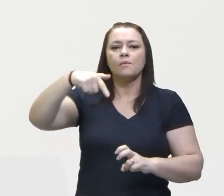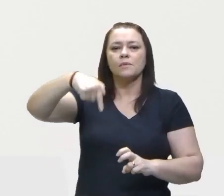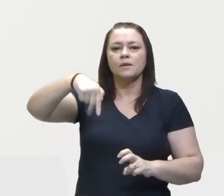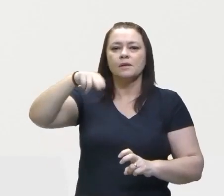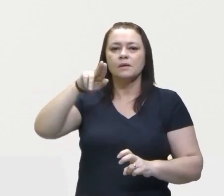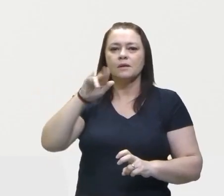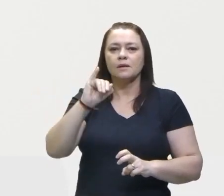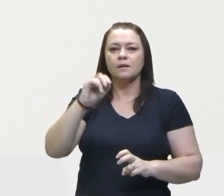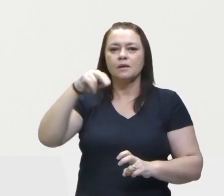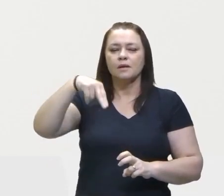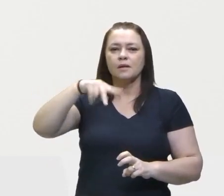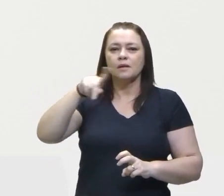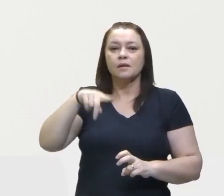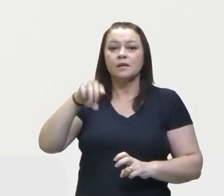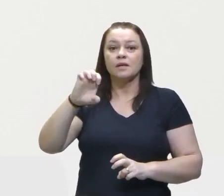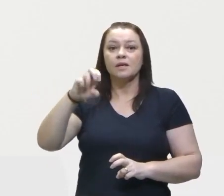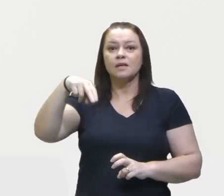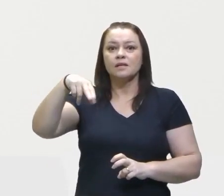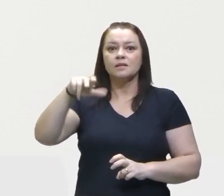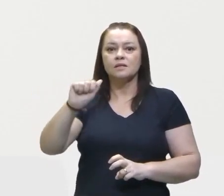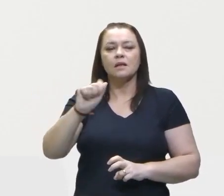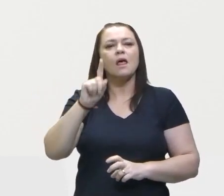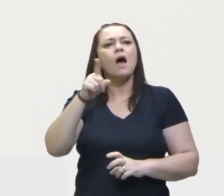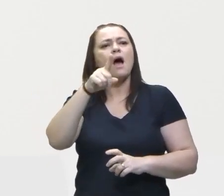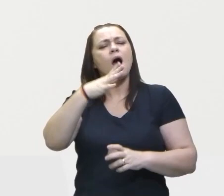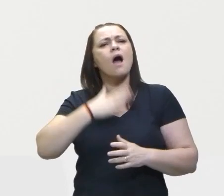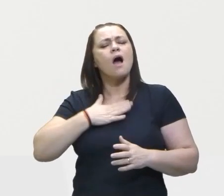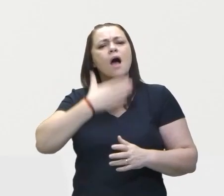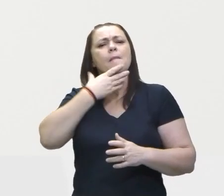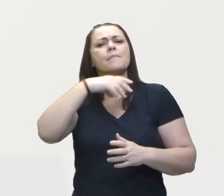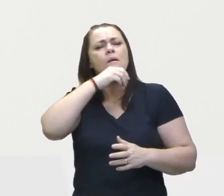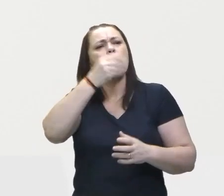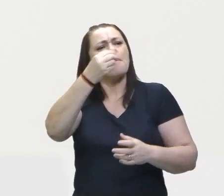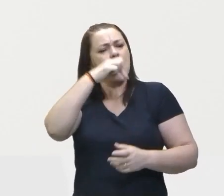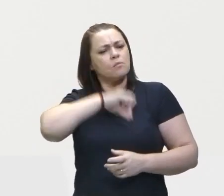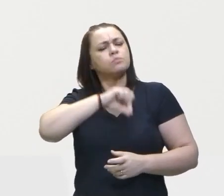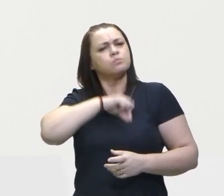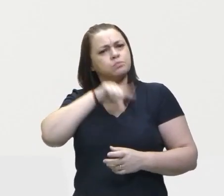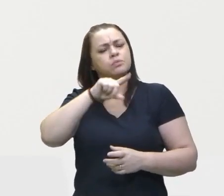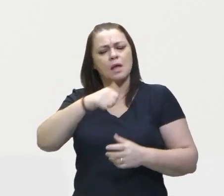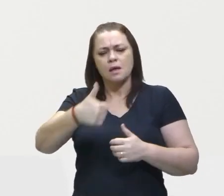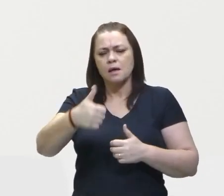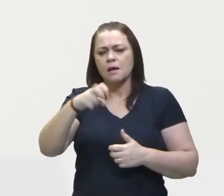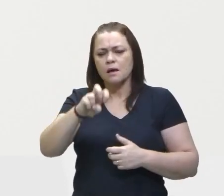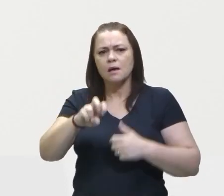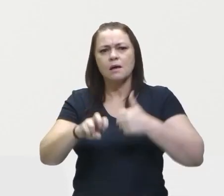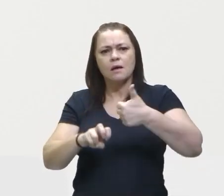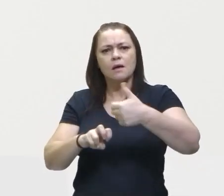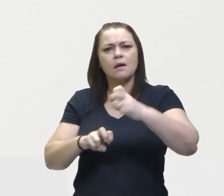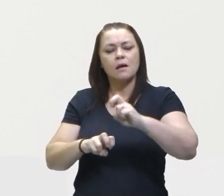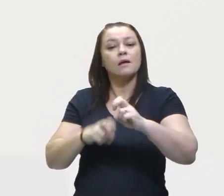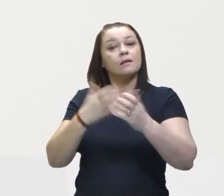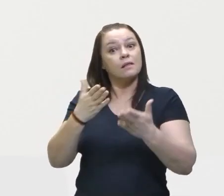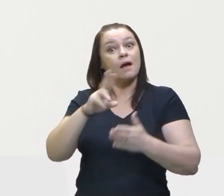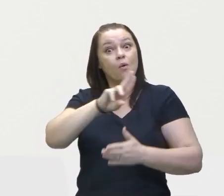Ah, o meu pai recebe por quinzena. Então, a cada 15 dias, ele recebe o seu dinheiro,